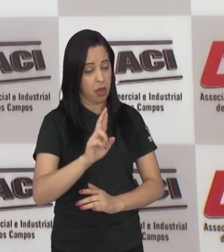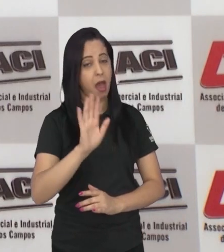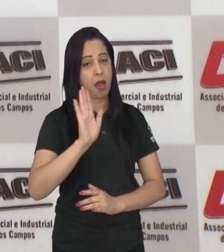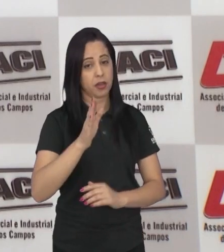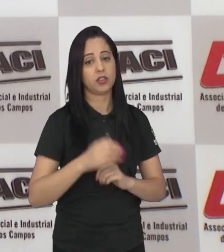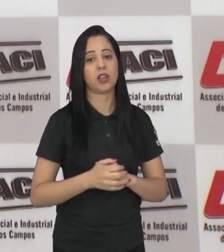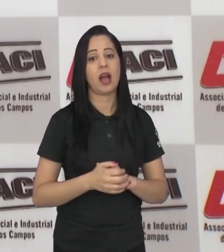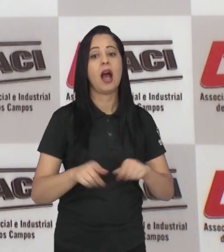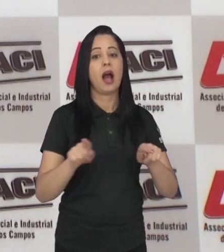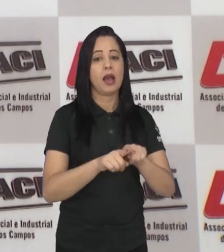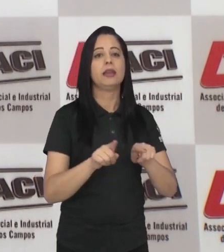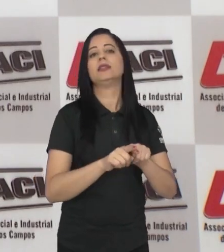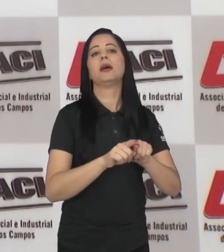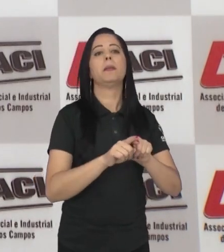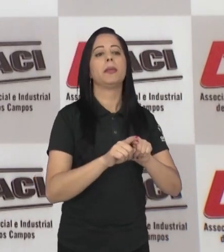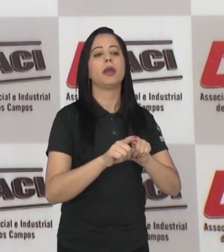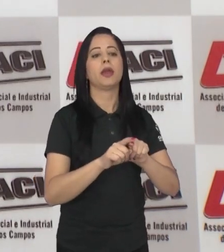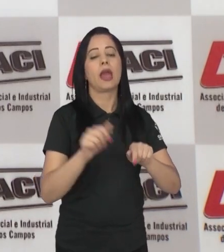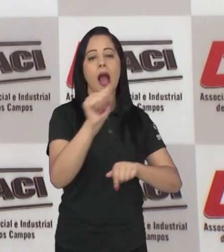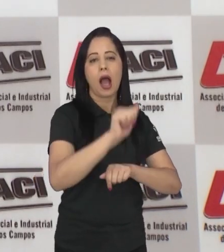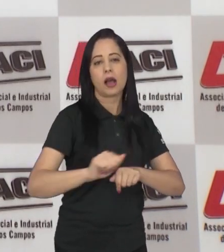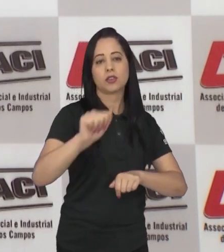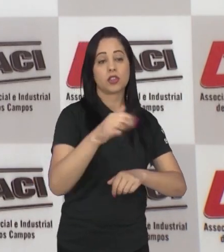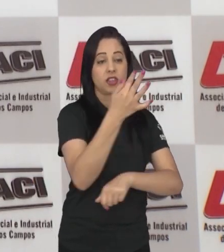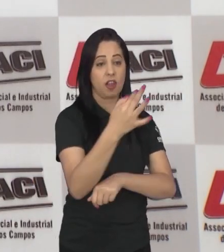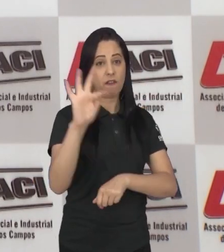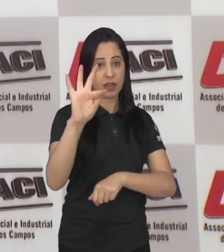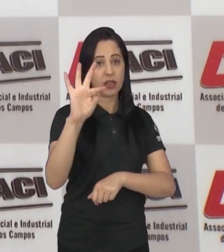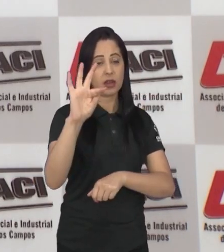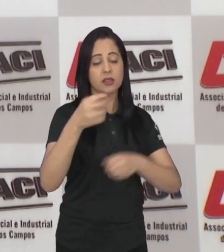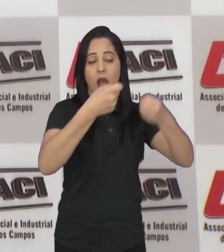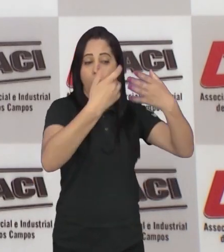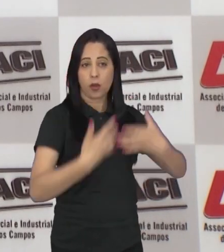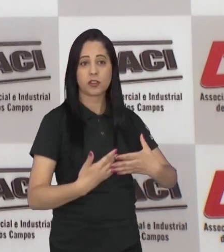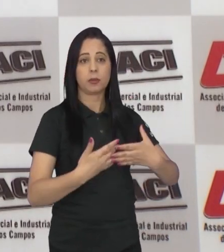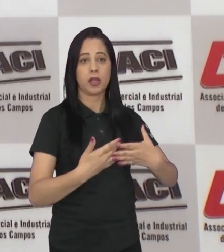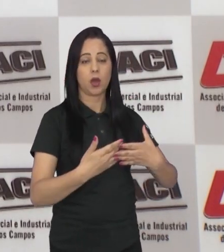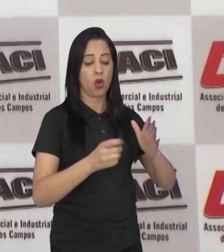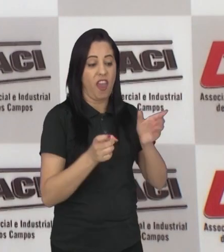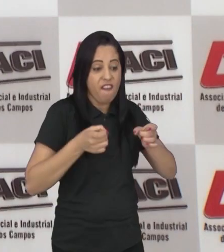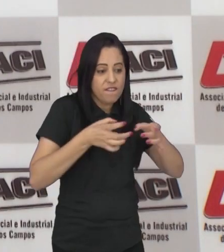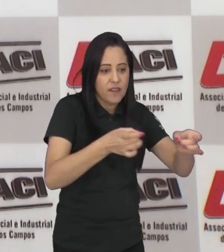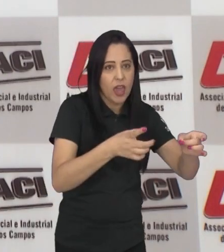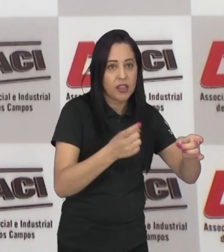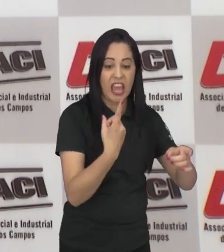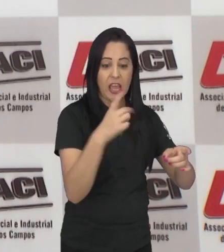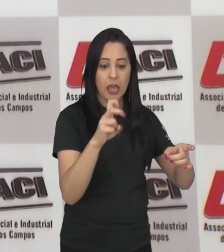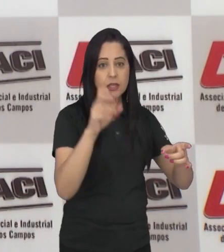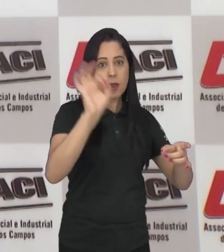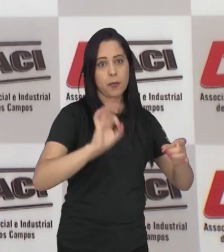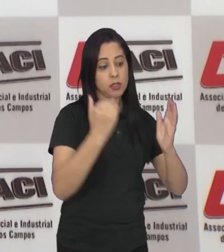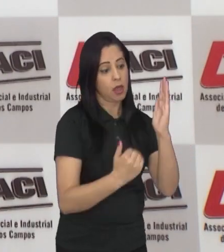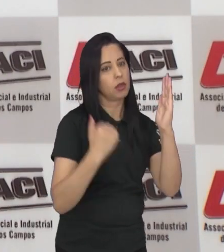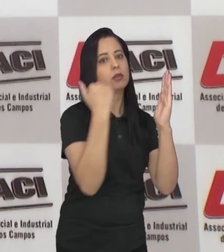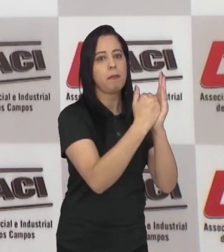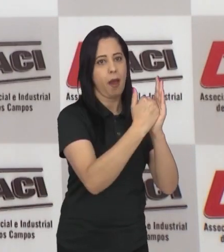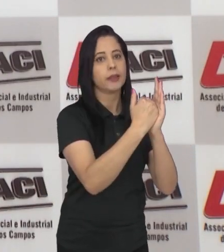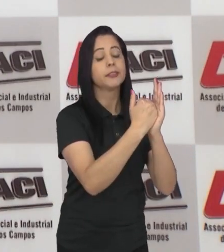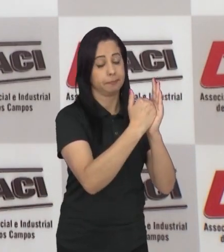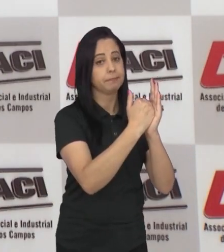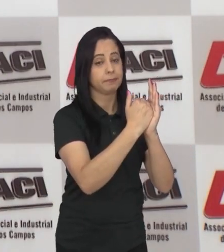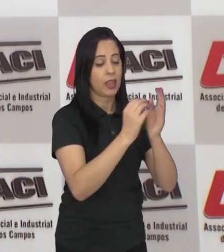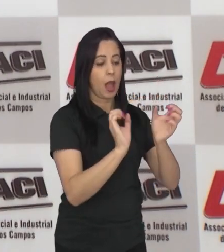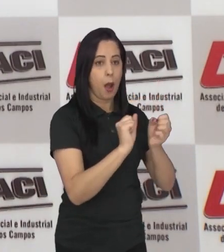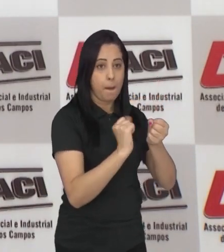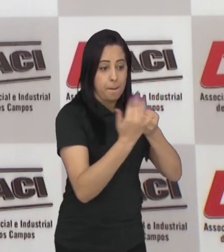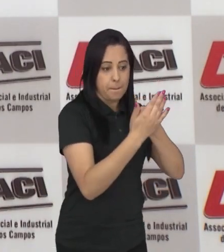R$500, de acordo com pesquisa também da Confederação Nacional do Comércio, estimativa de crescimento de 15% nas vendas. E isso é muito bom, depois que a gente